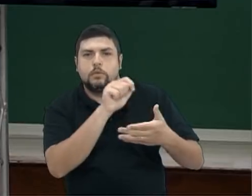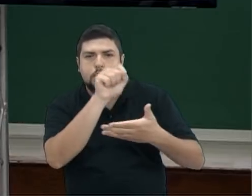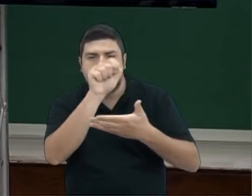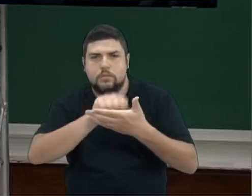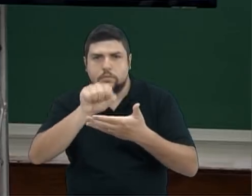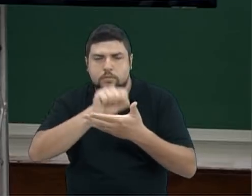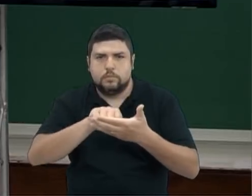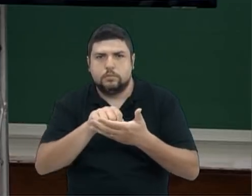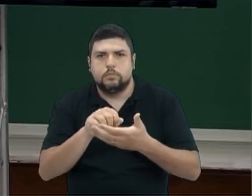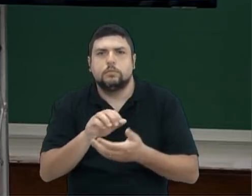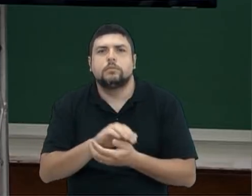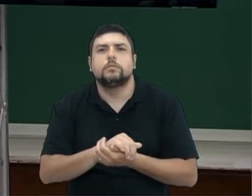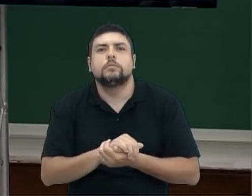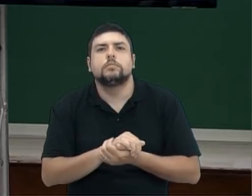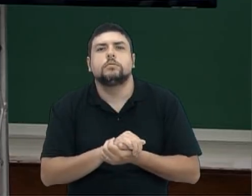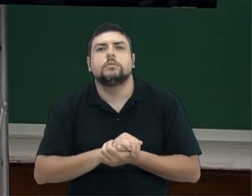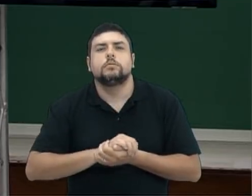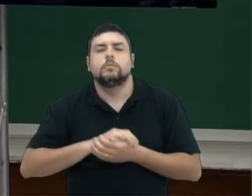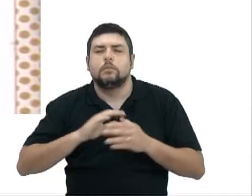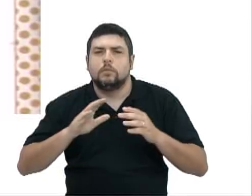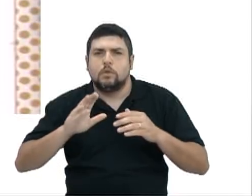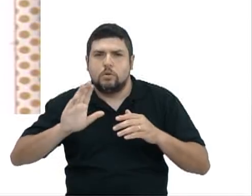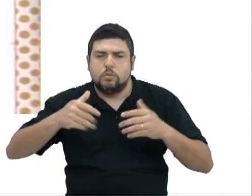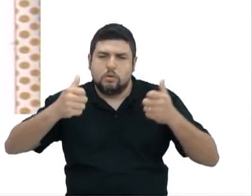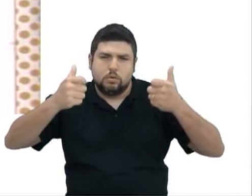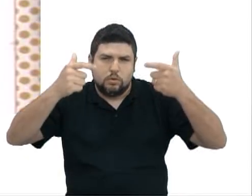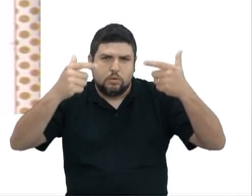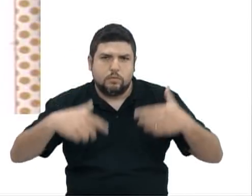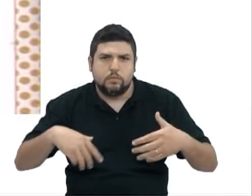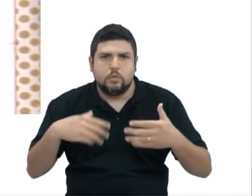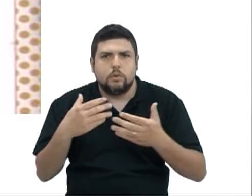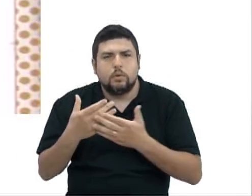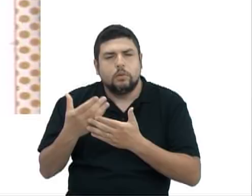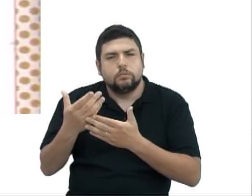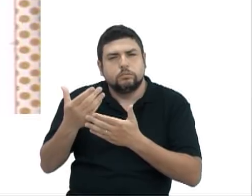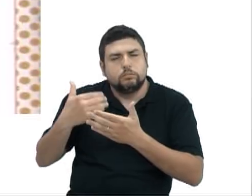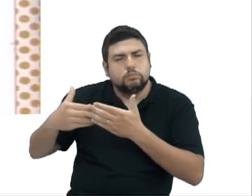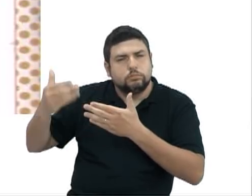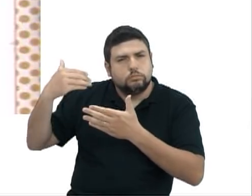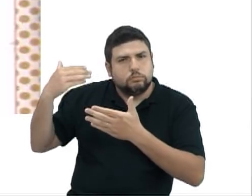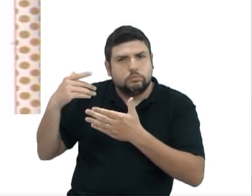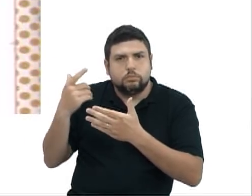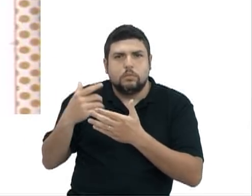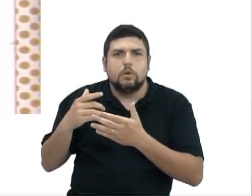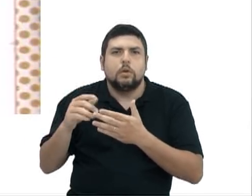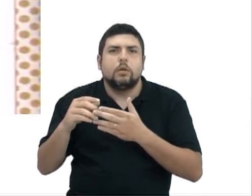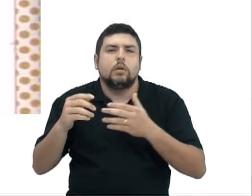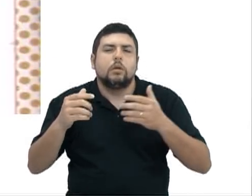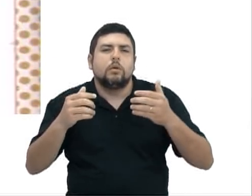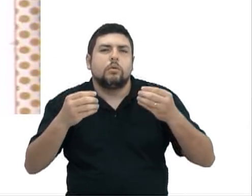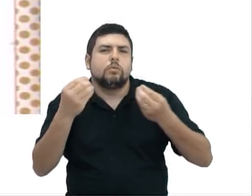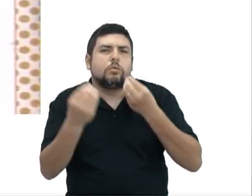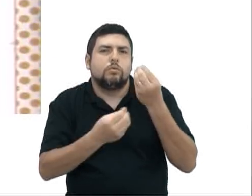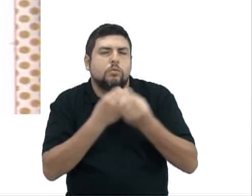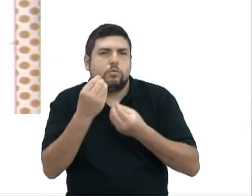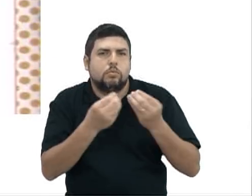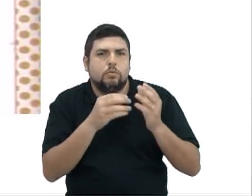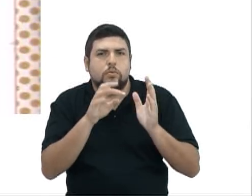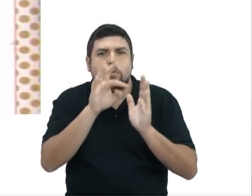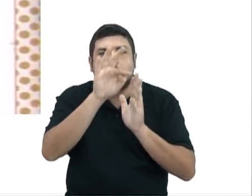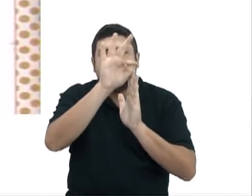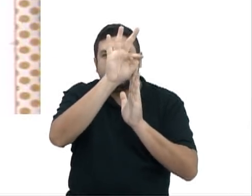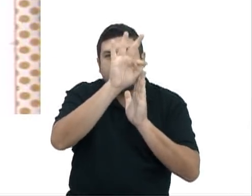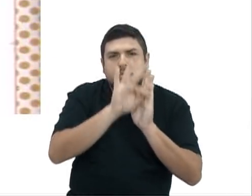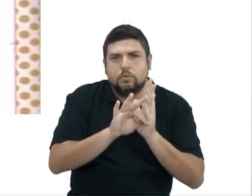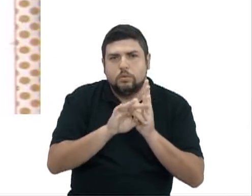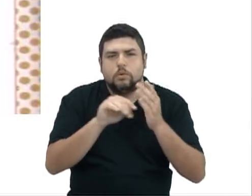diário. Então a gente já comentou, não eu, mas a outra professora, o aspecto que o texto tenta